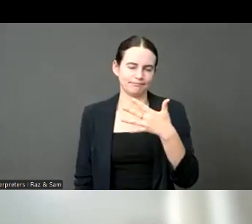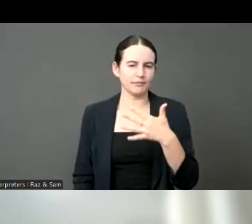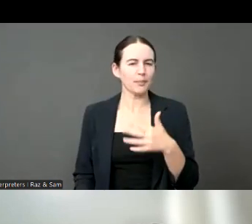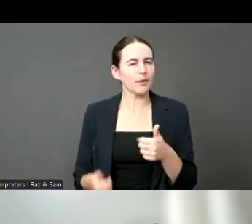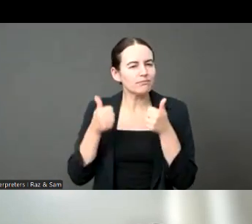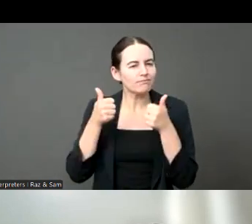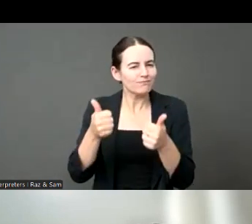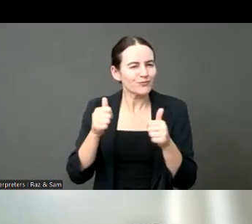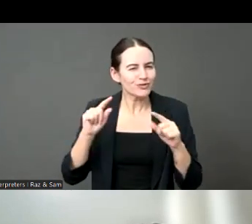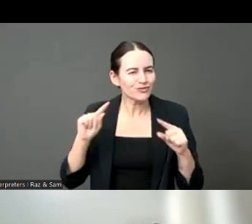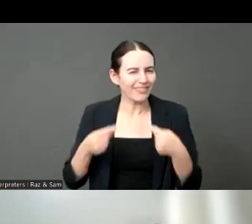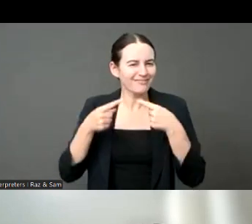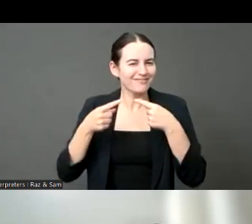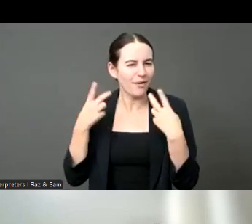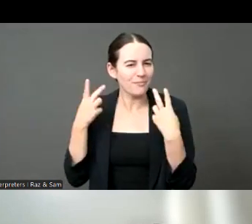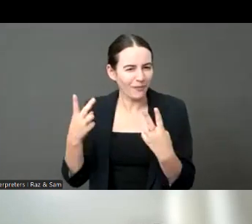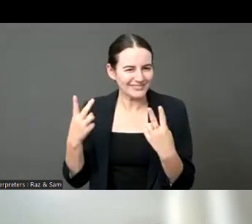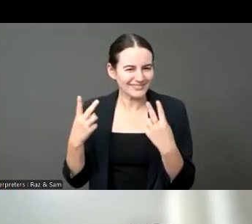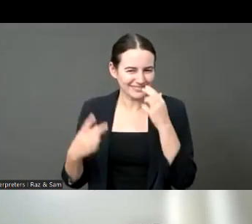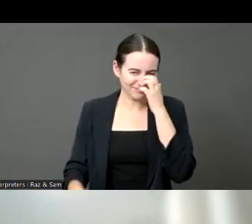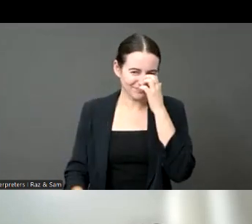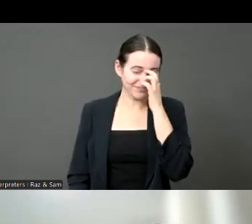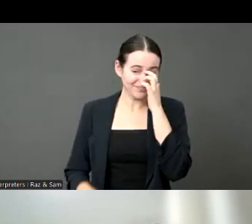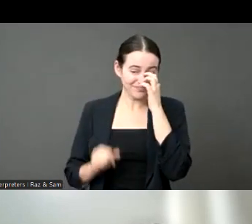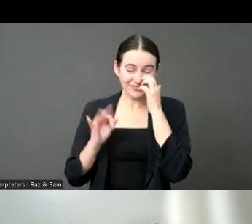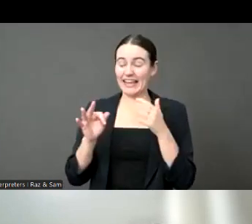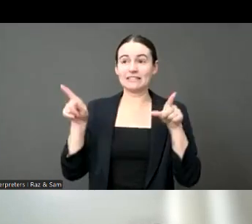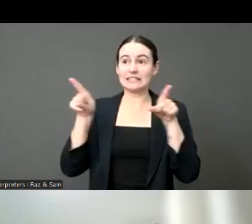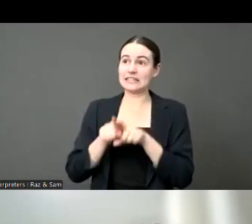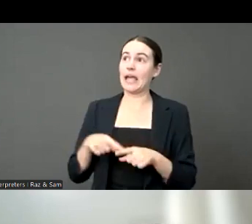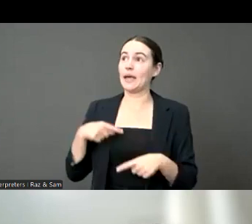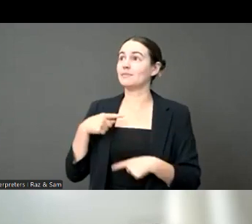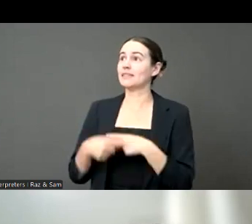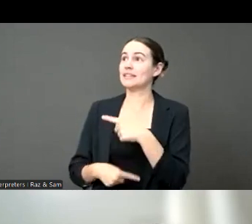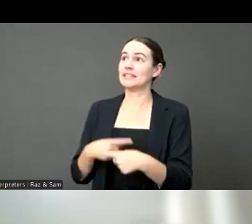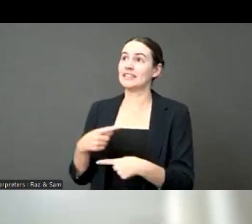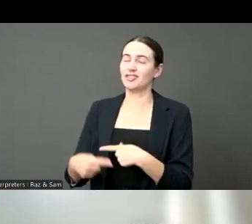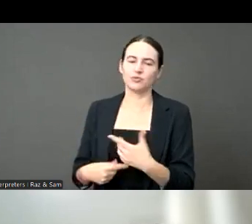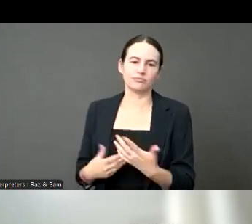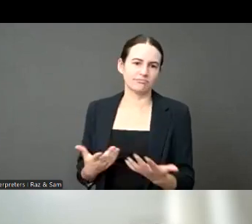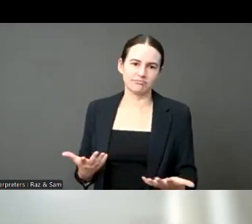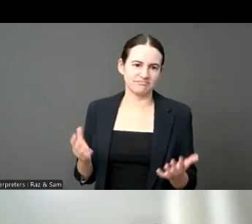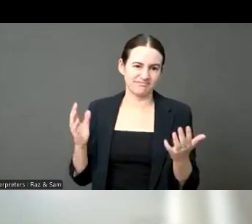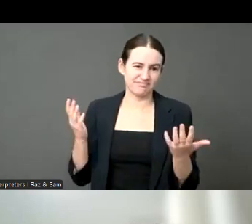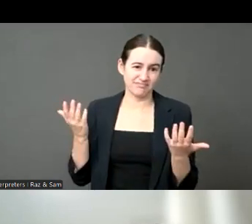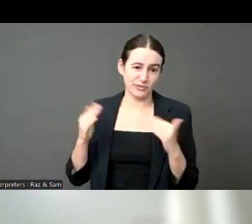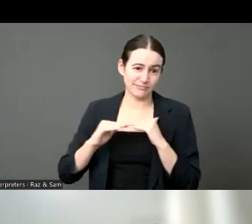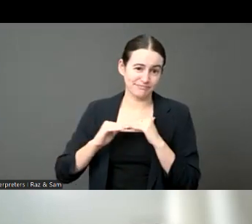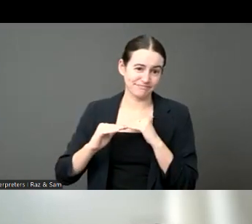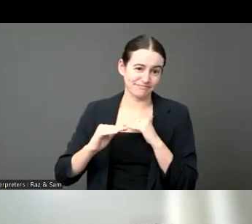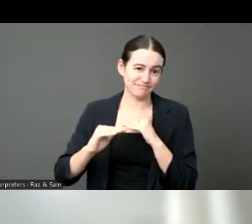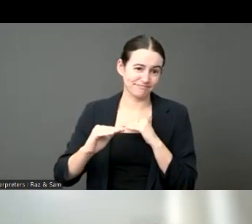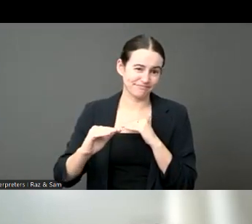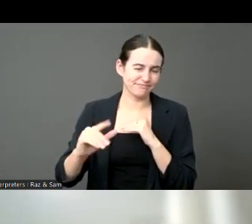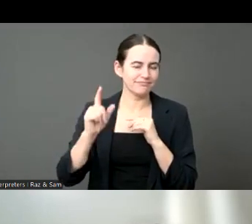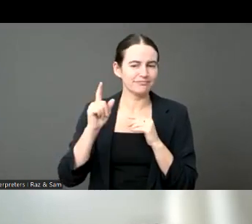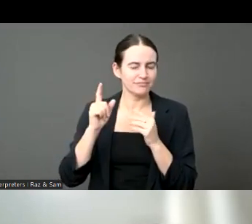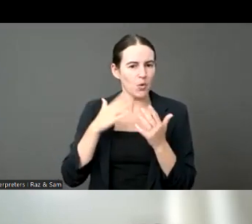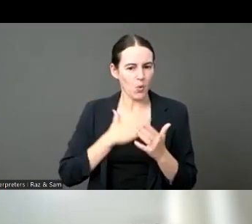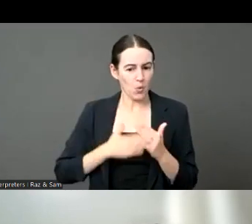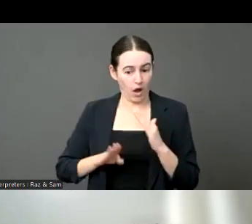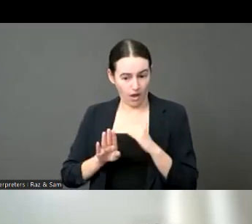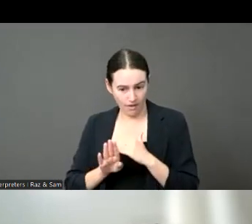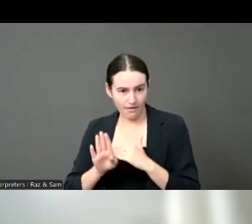visão maior, que é um desafio colossal, porque devemos mudar as coisas, a maneira de ver as